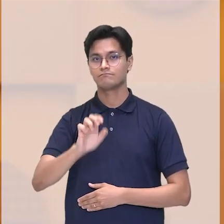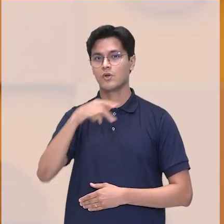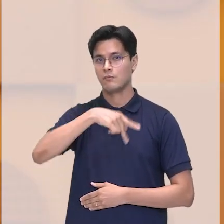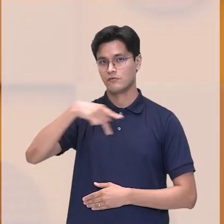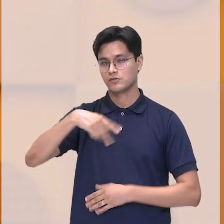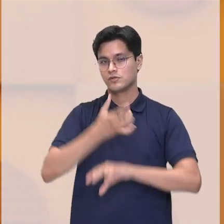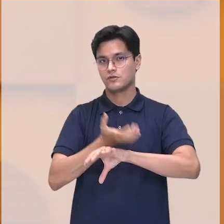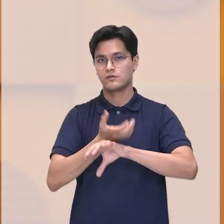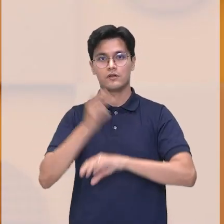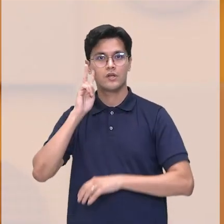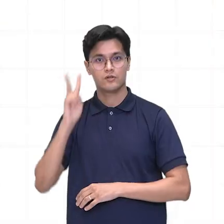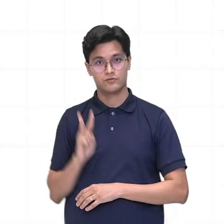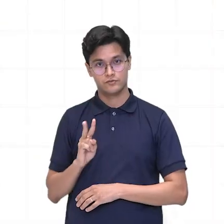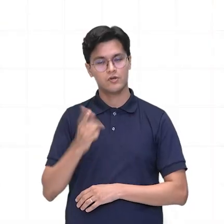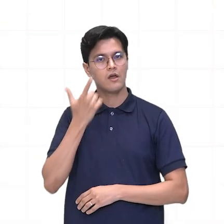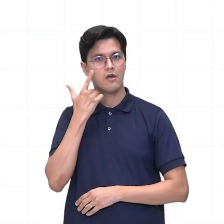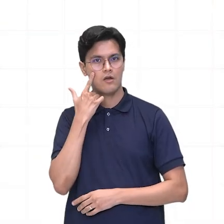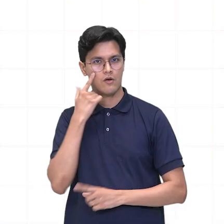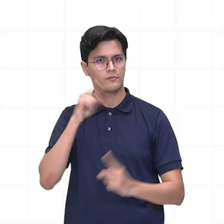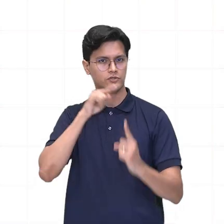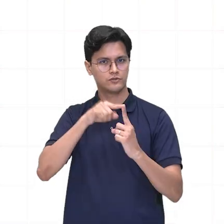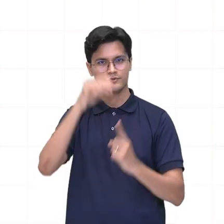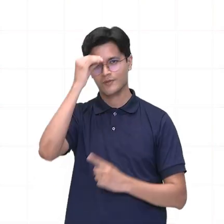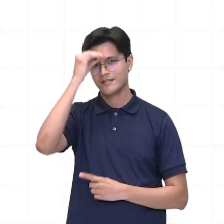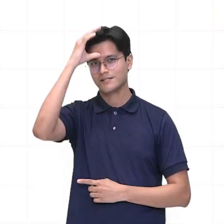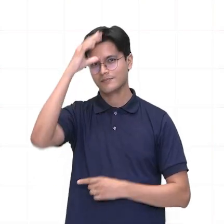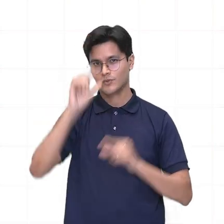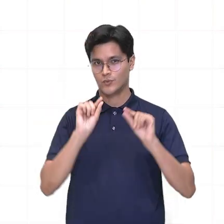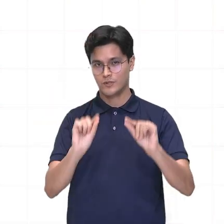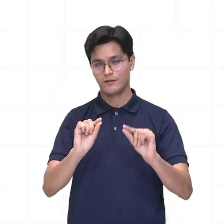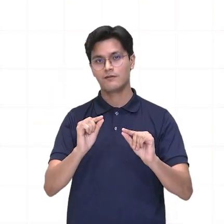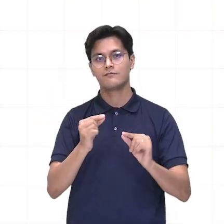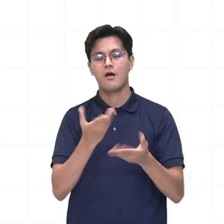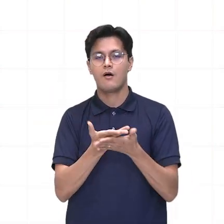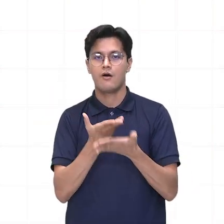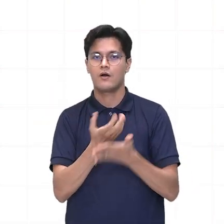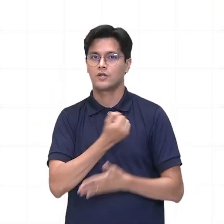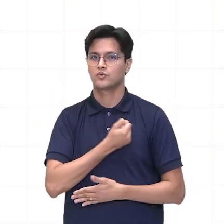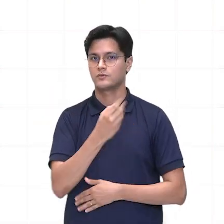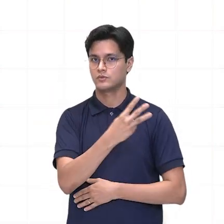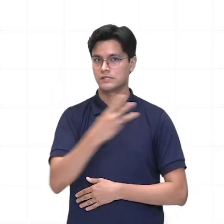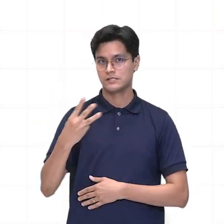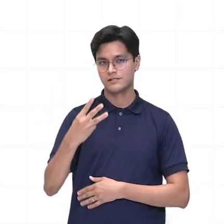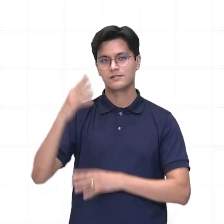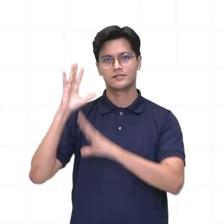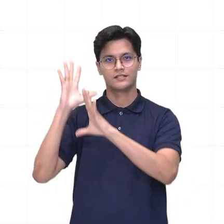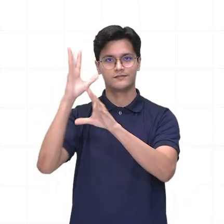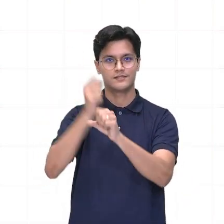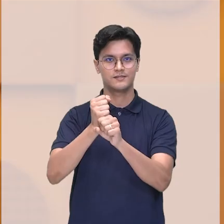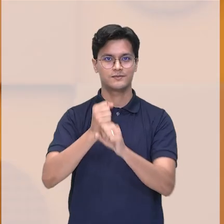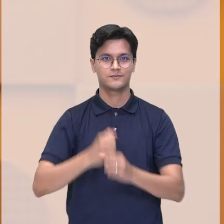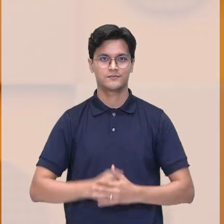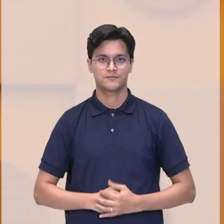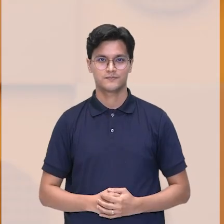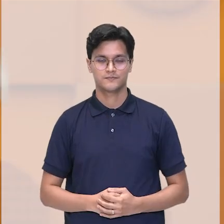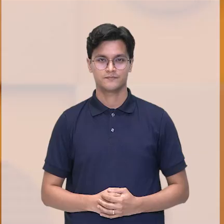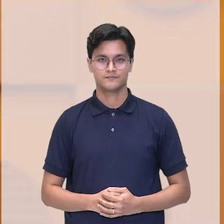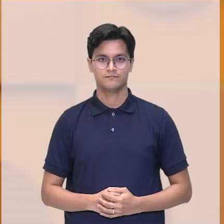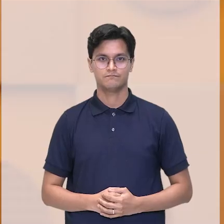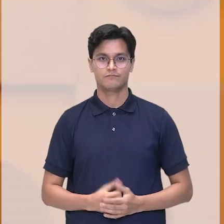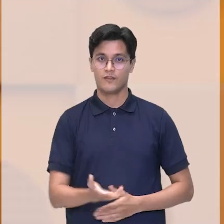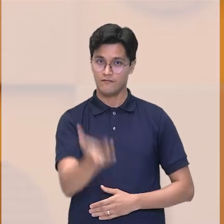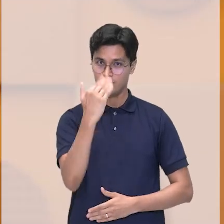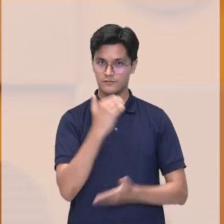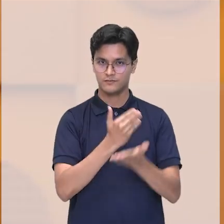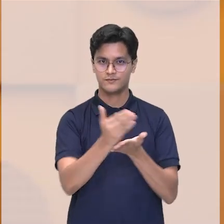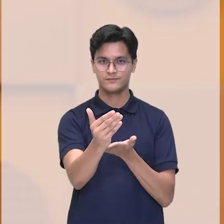objeto de conhecimento desta aula. Aula 33, Revisão e Avaliação. Vamos